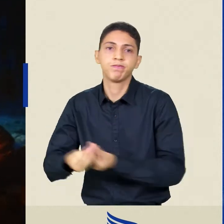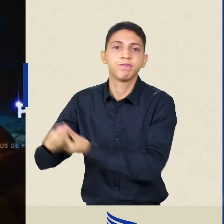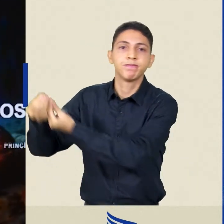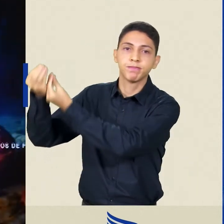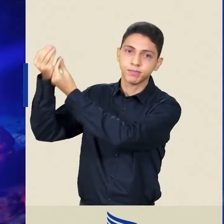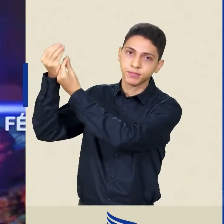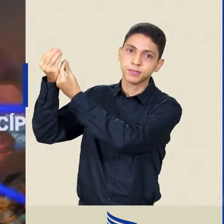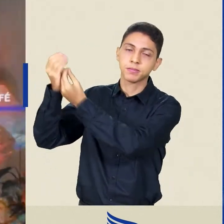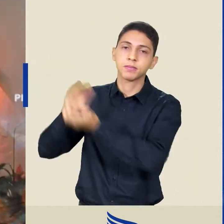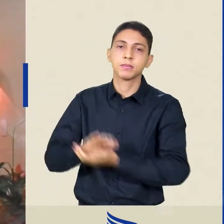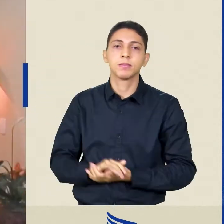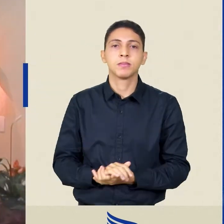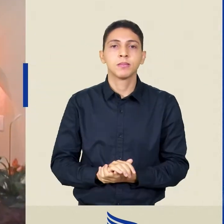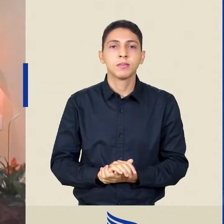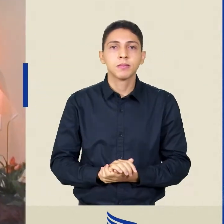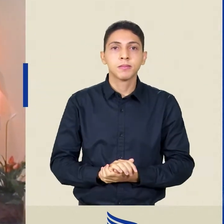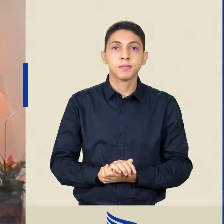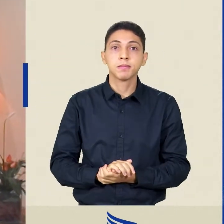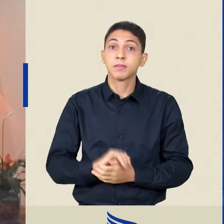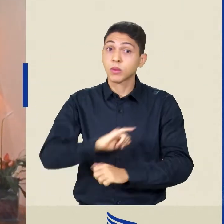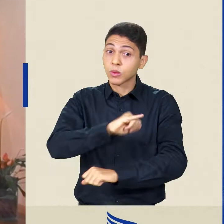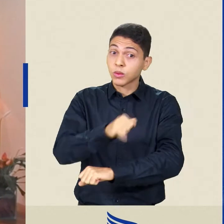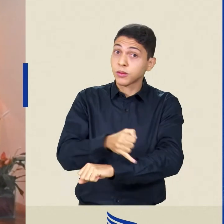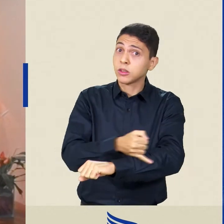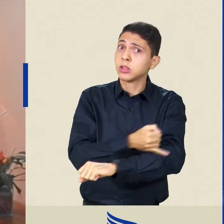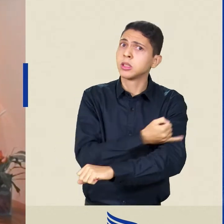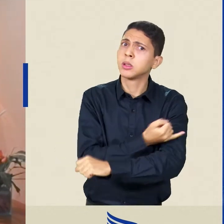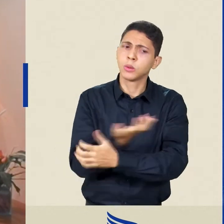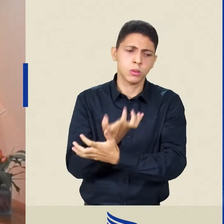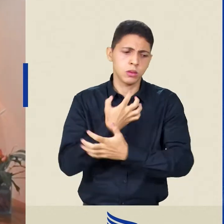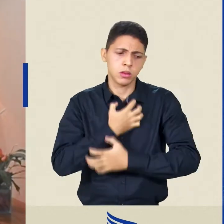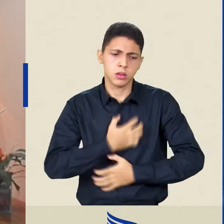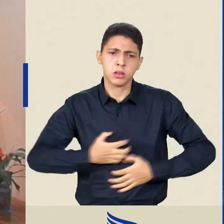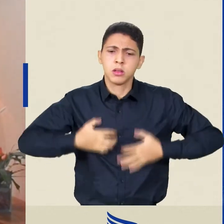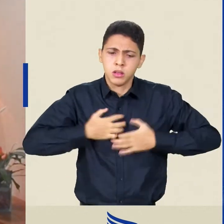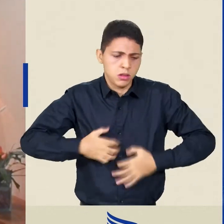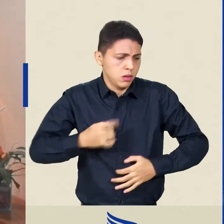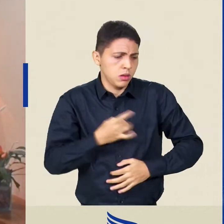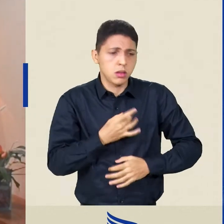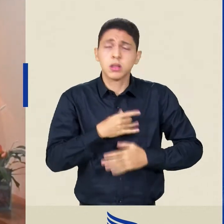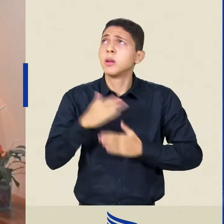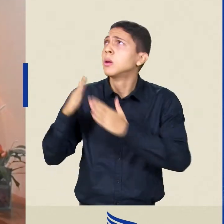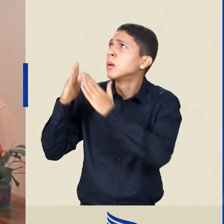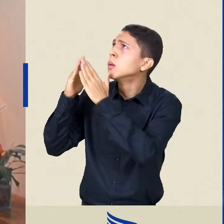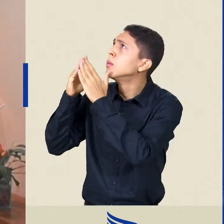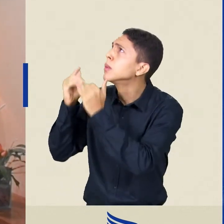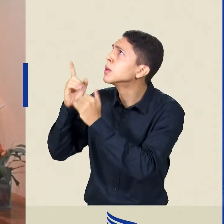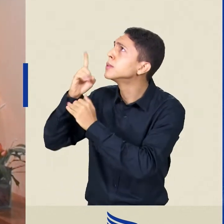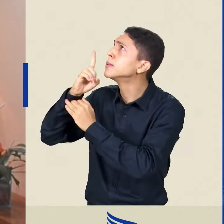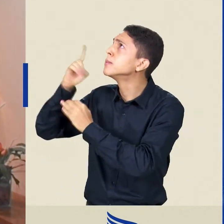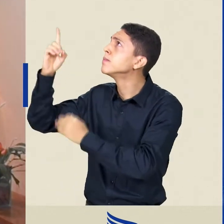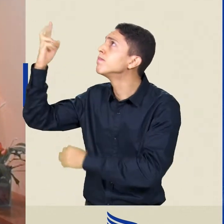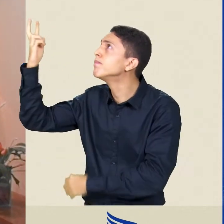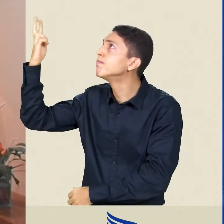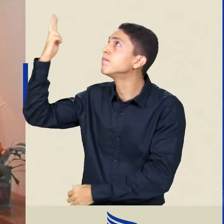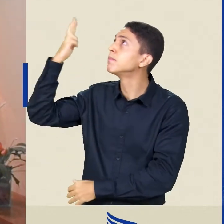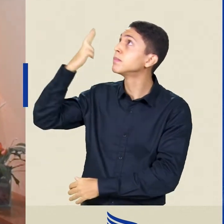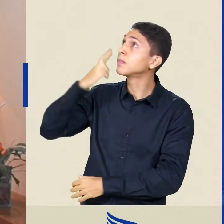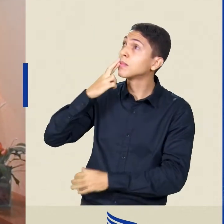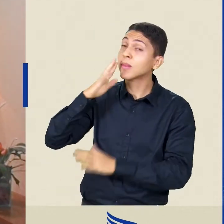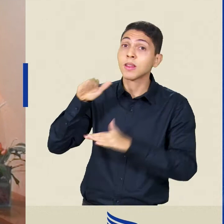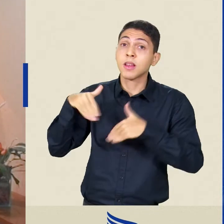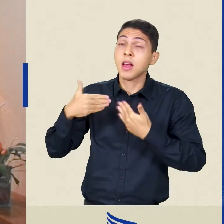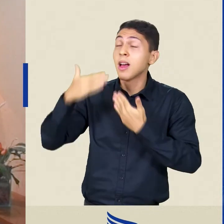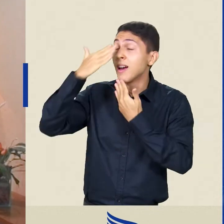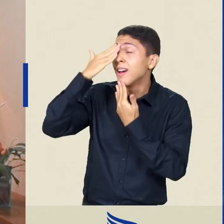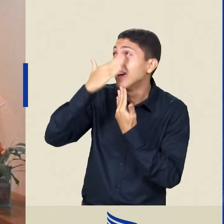28, 22. Jacó estava aflito. Fez um pedido e Deus atendeu. Então, em gratidão,